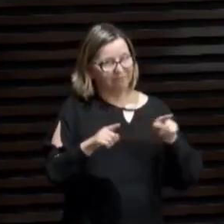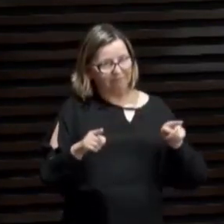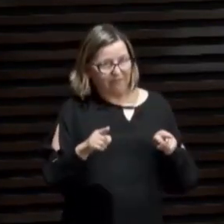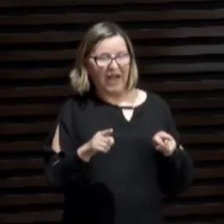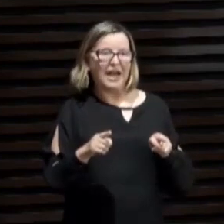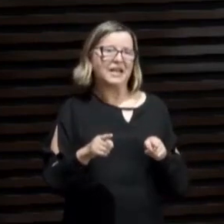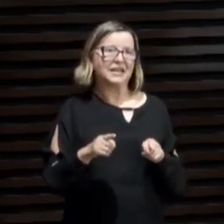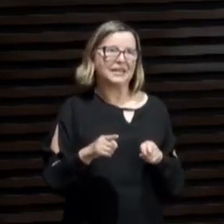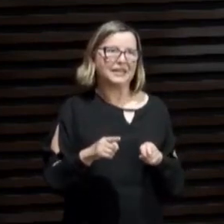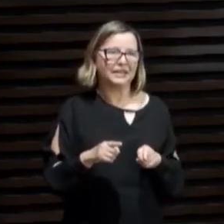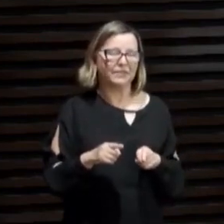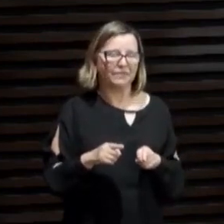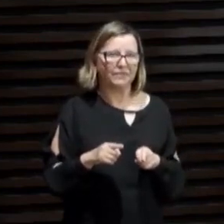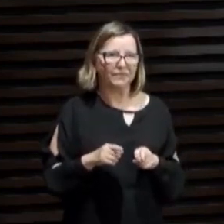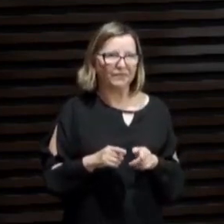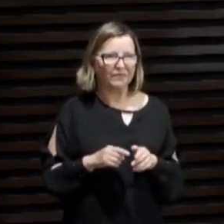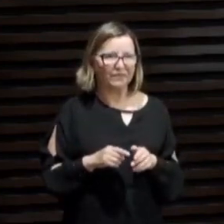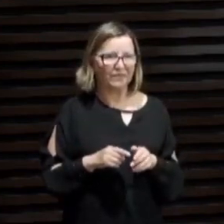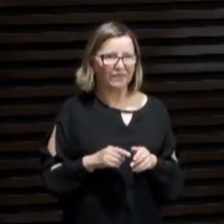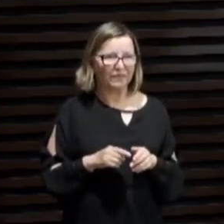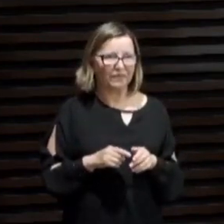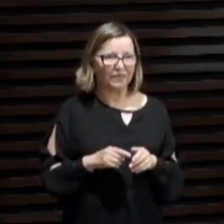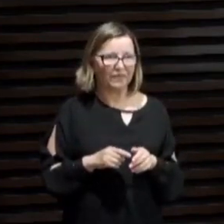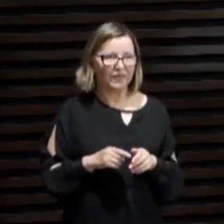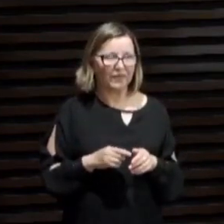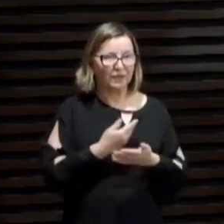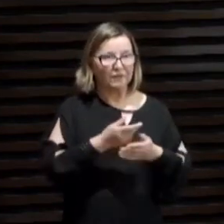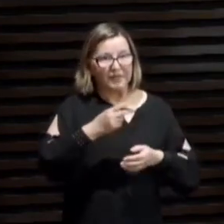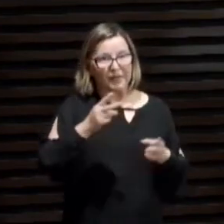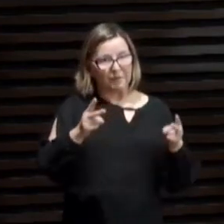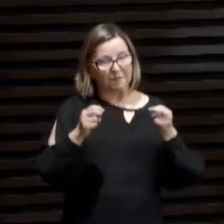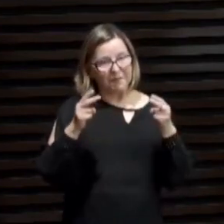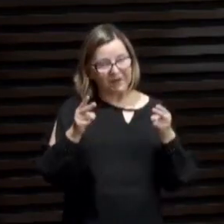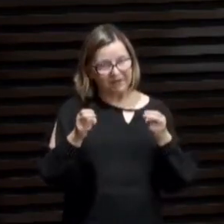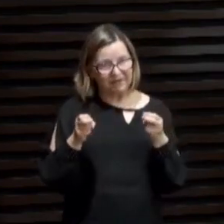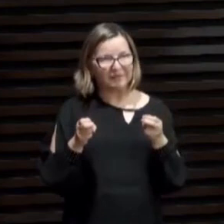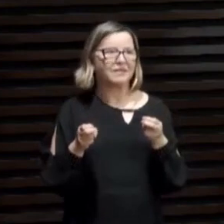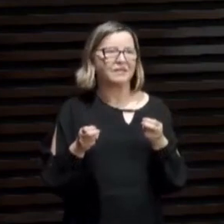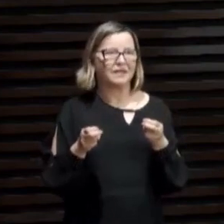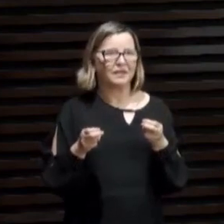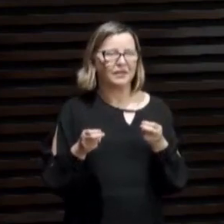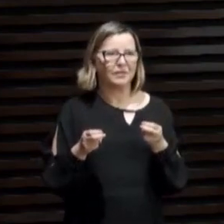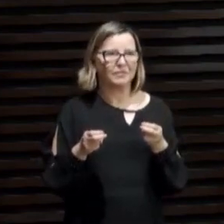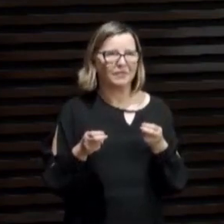Ele apresenta, você vai ver muitas indicações dessa unção do Espírito,